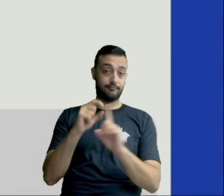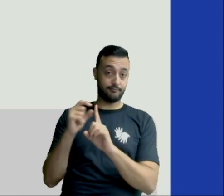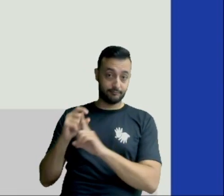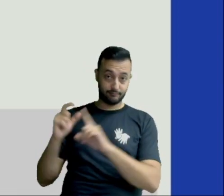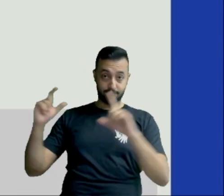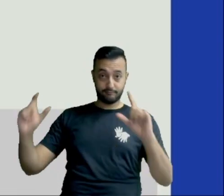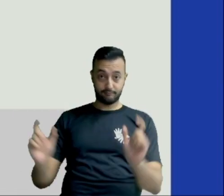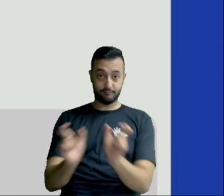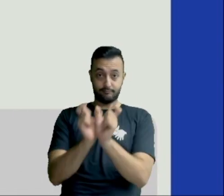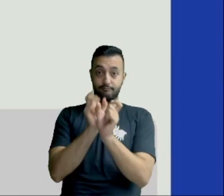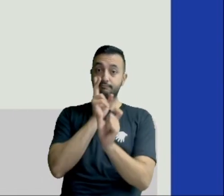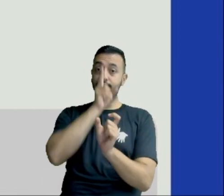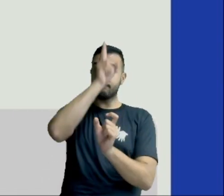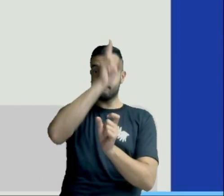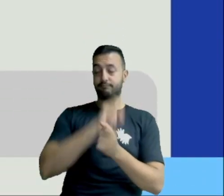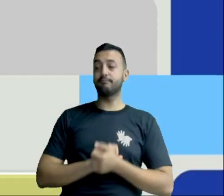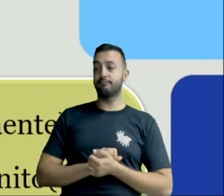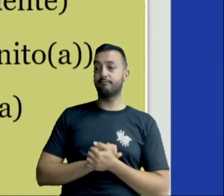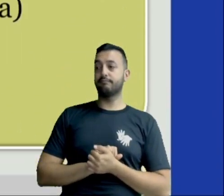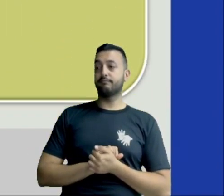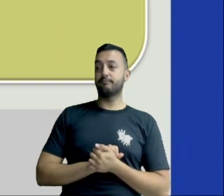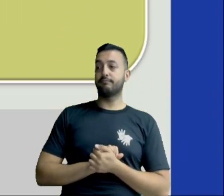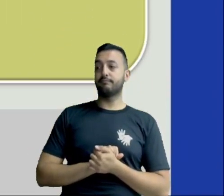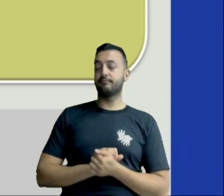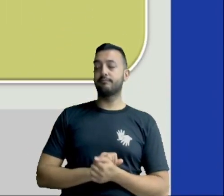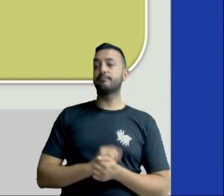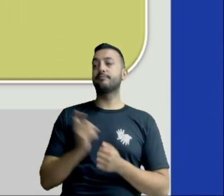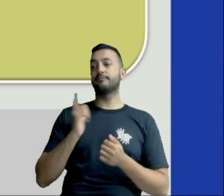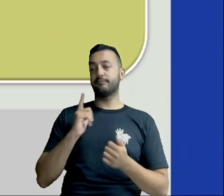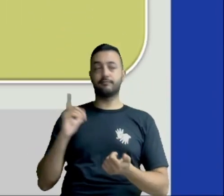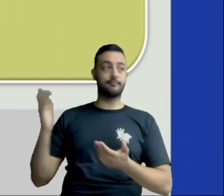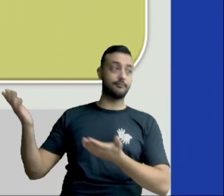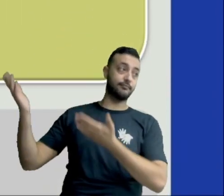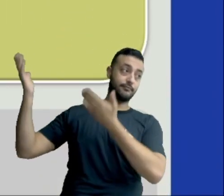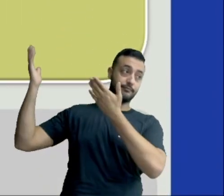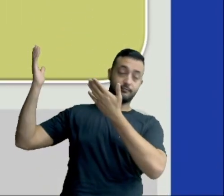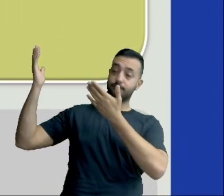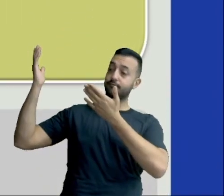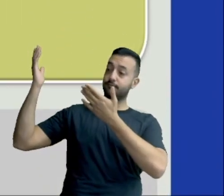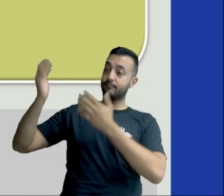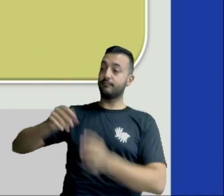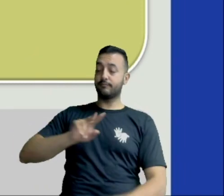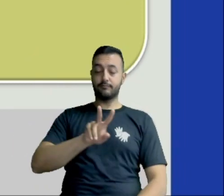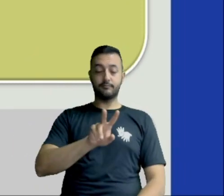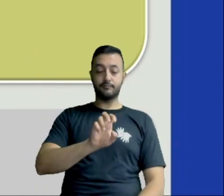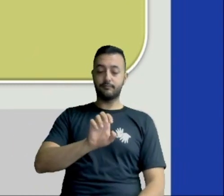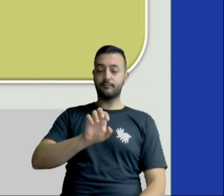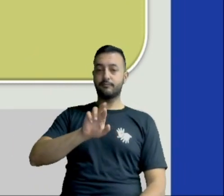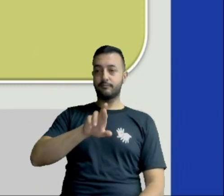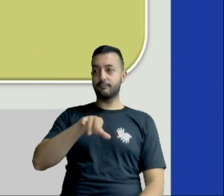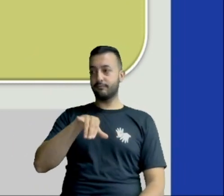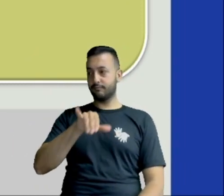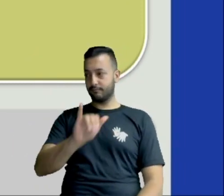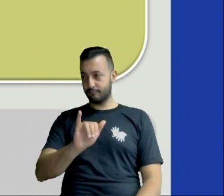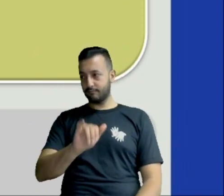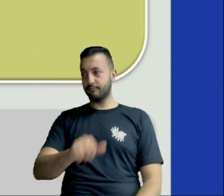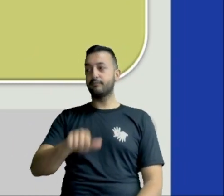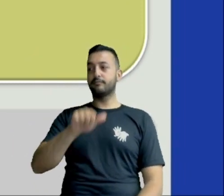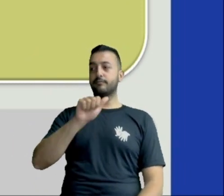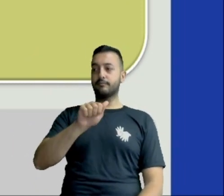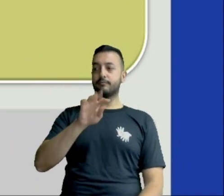intensidade. Vamos às expressões? Temos aqui, ó, very attractive, ou seja,